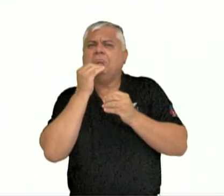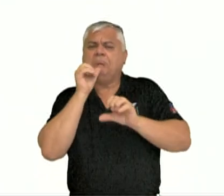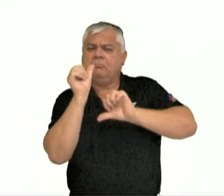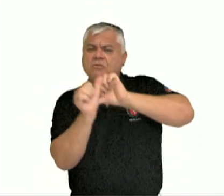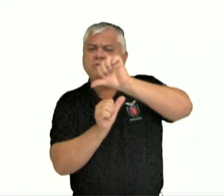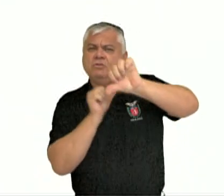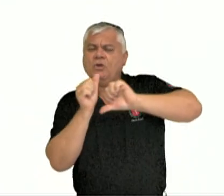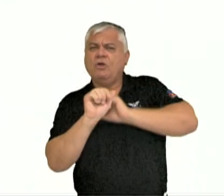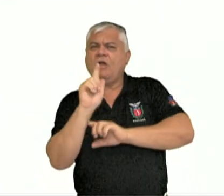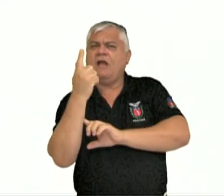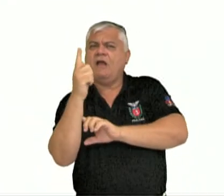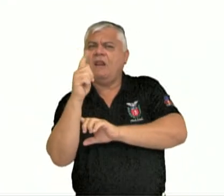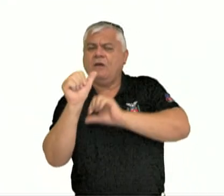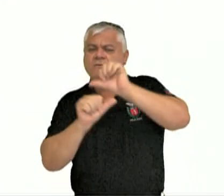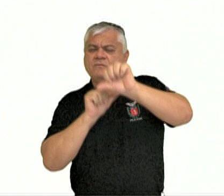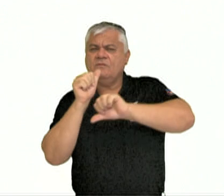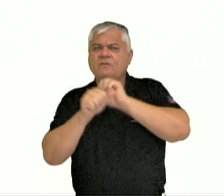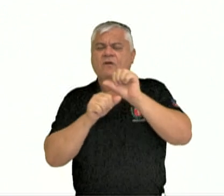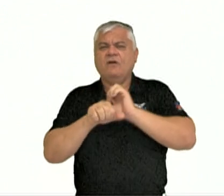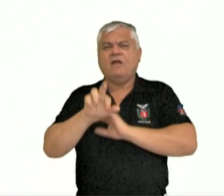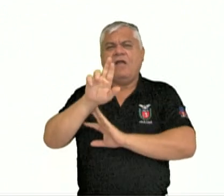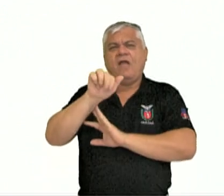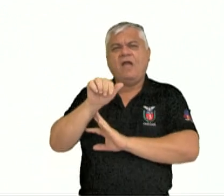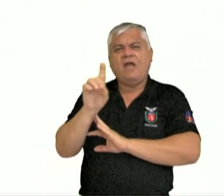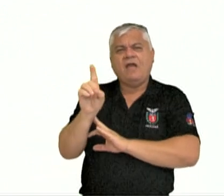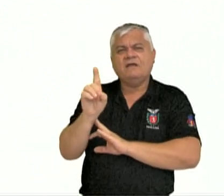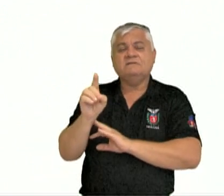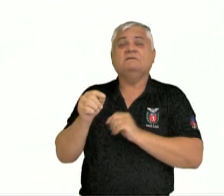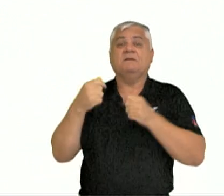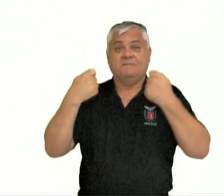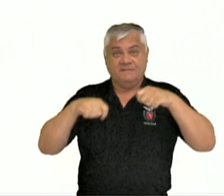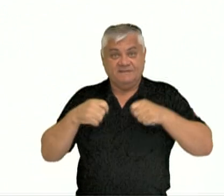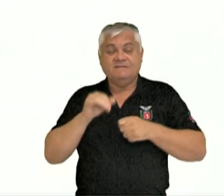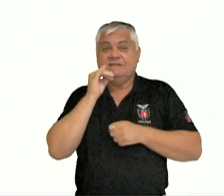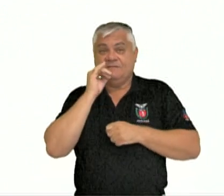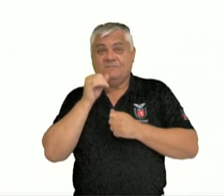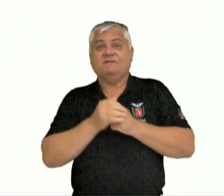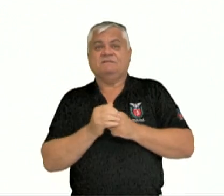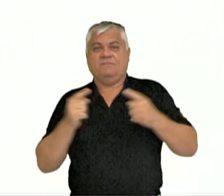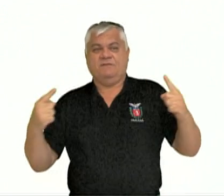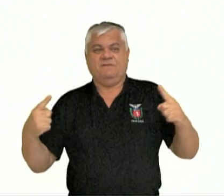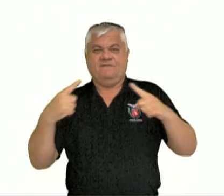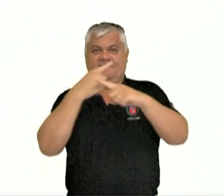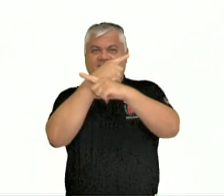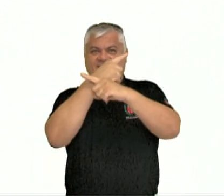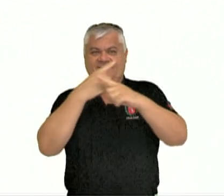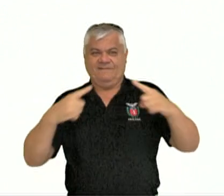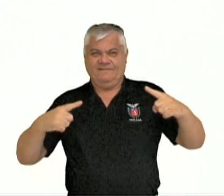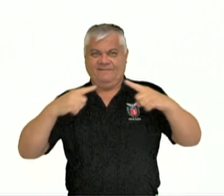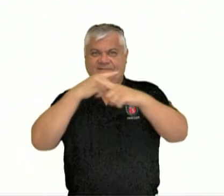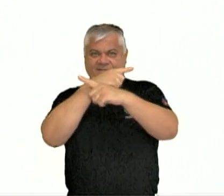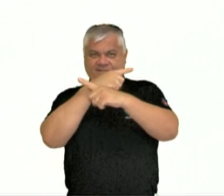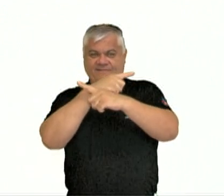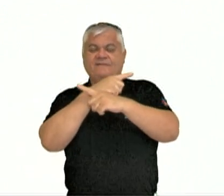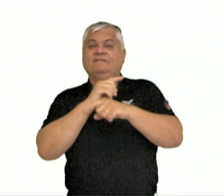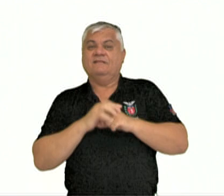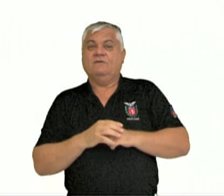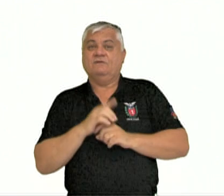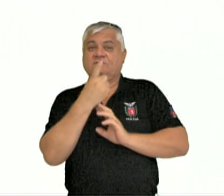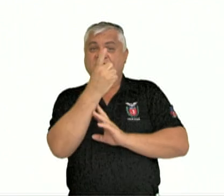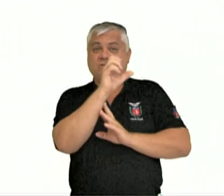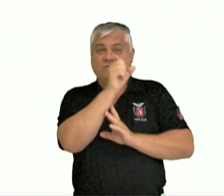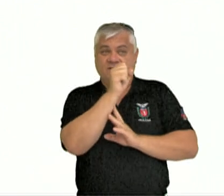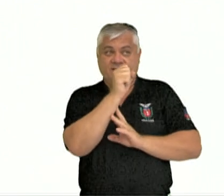de grau para radianos. A gente usa a regra de 3, usando na primeira linha a informação que a gente conhece, de que 180 graus é